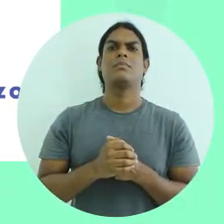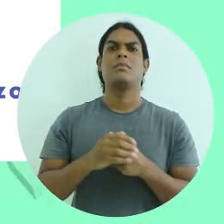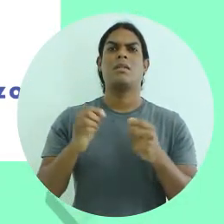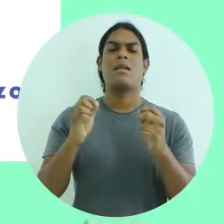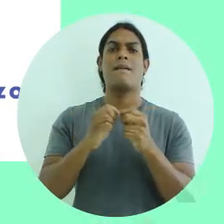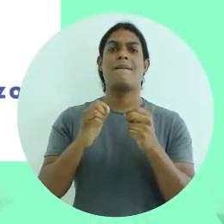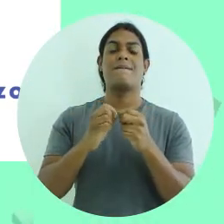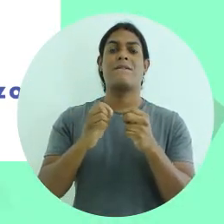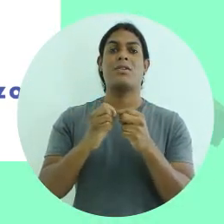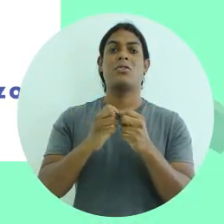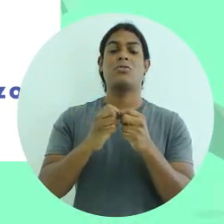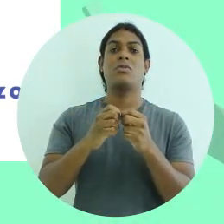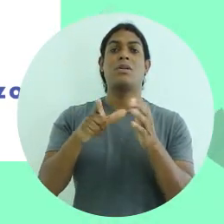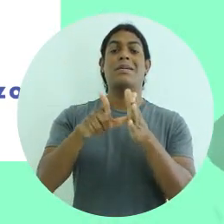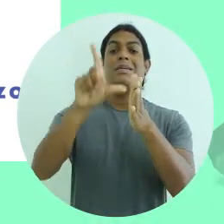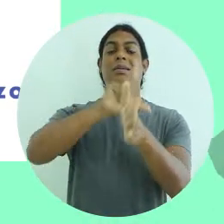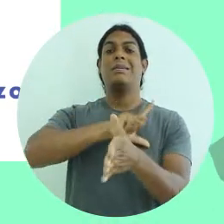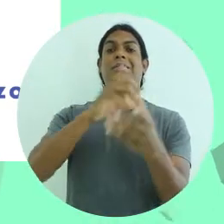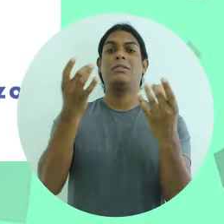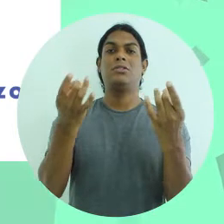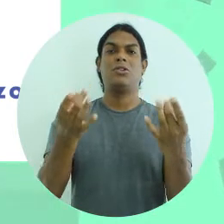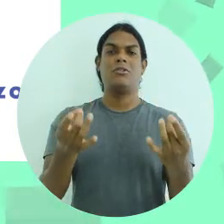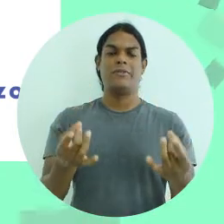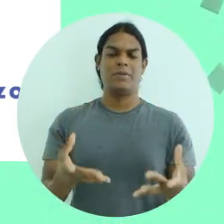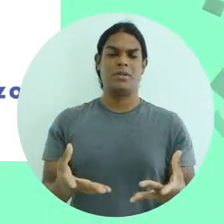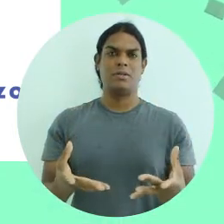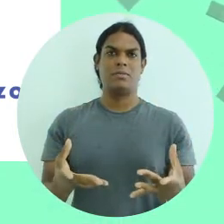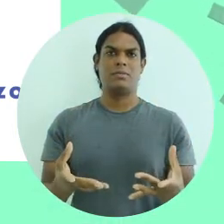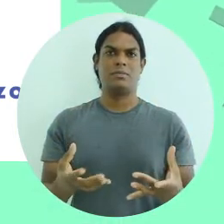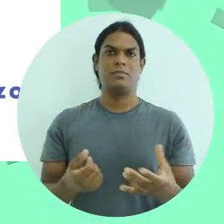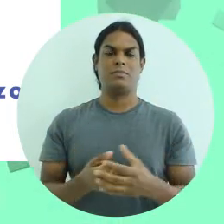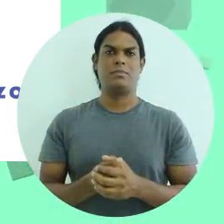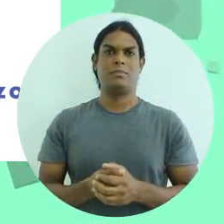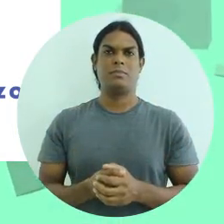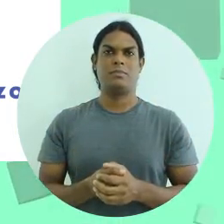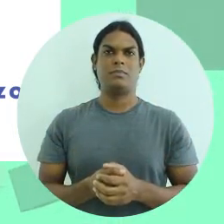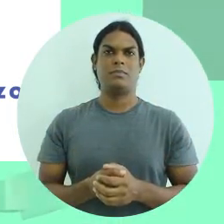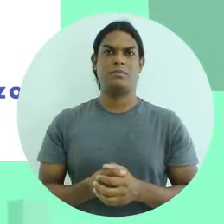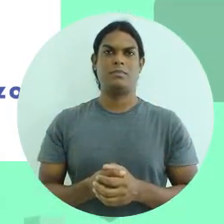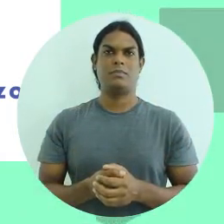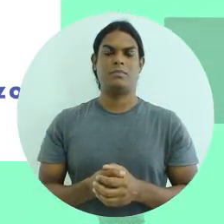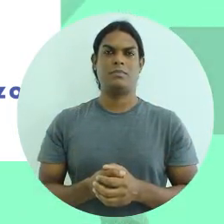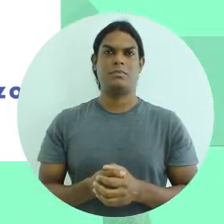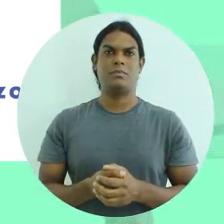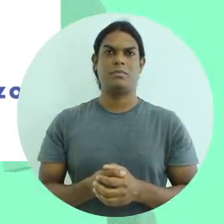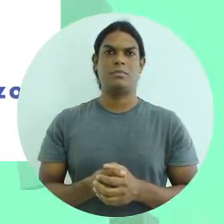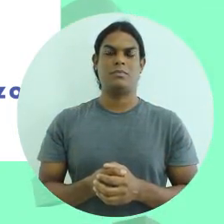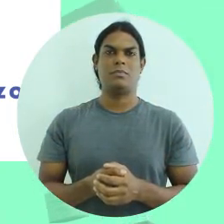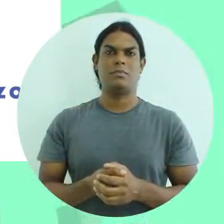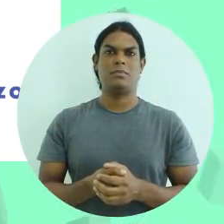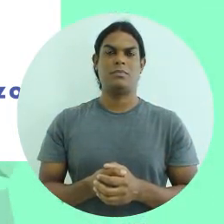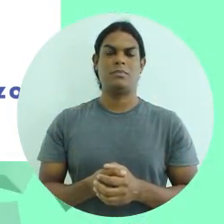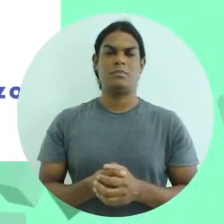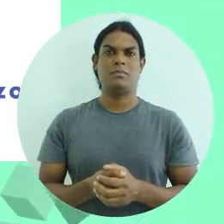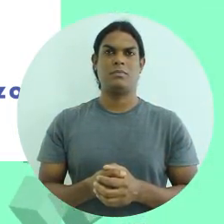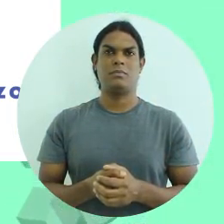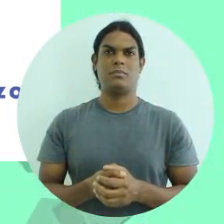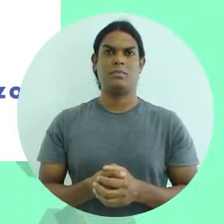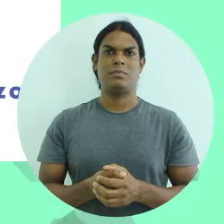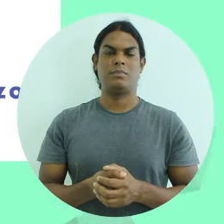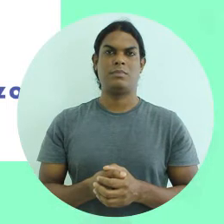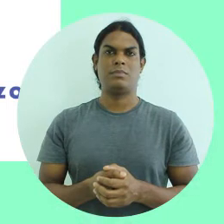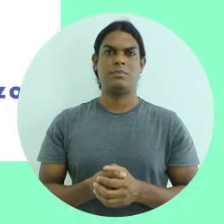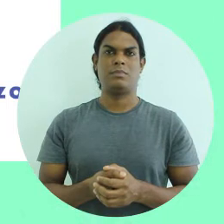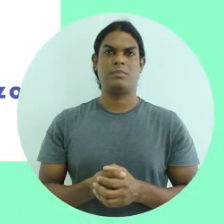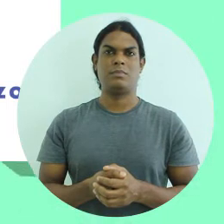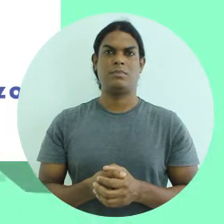de pré-embarque, ou seja, são os financiamentos obtidos, né, na antecipação parcial,